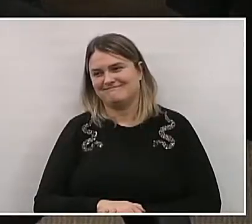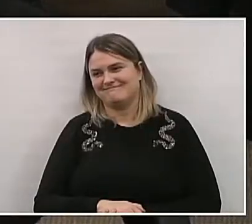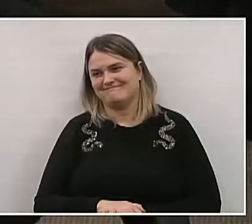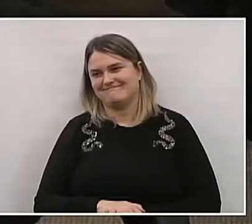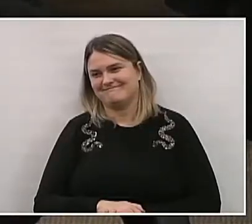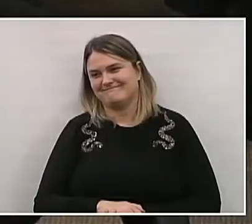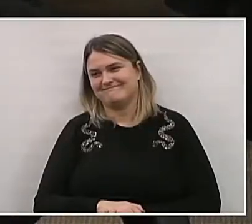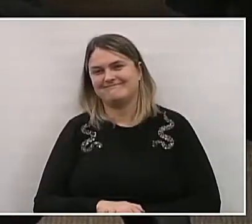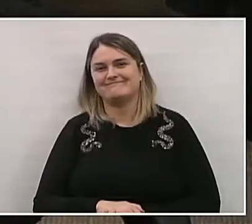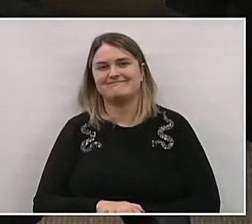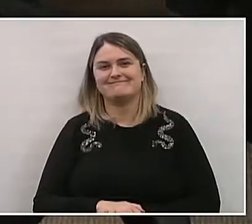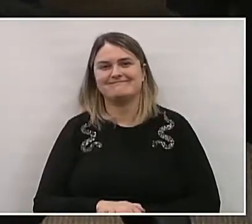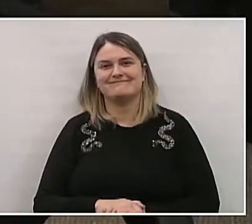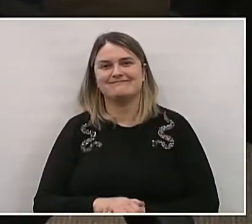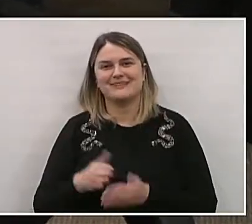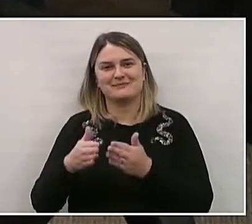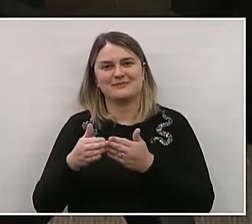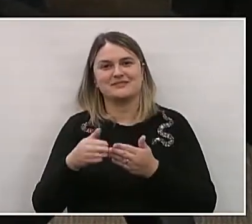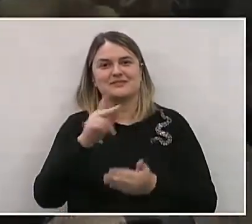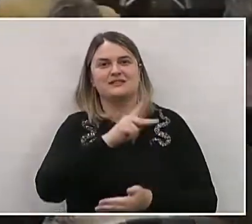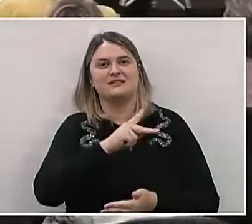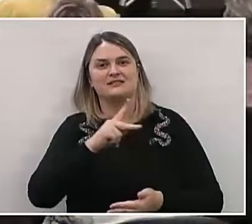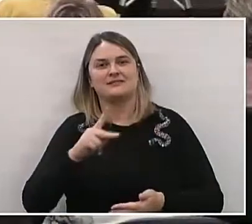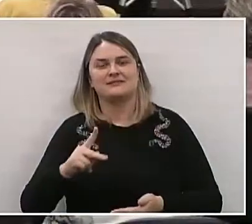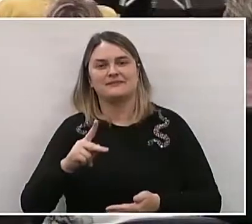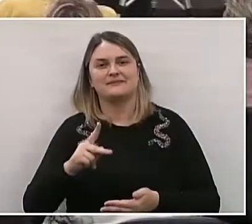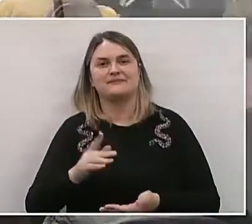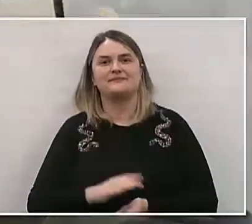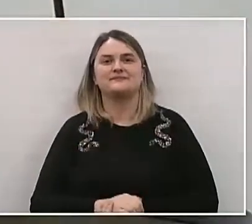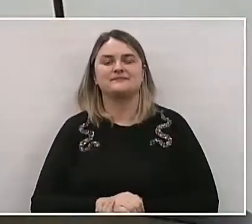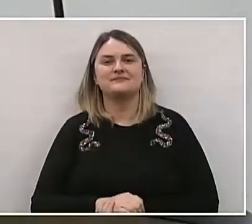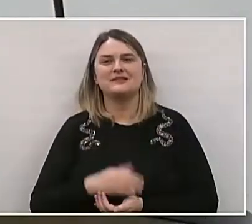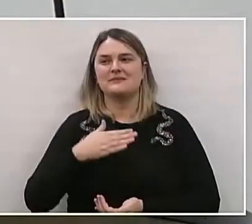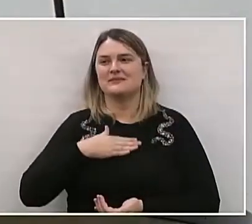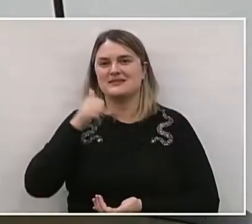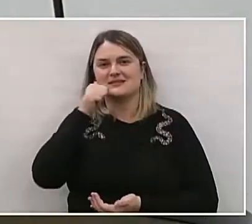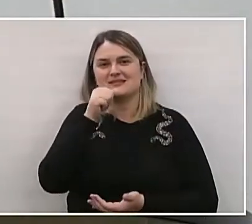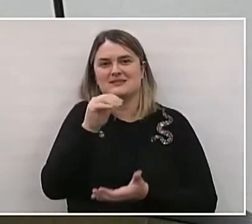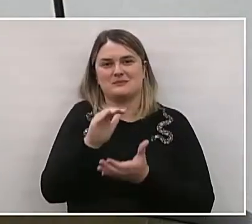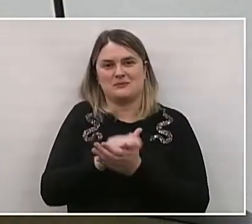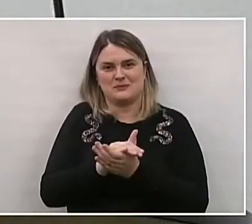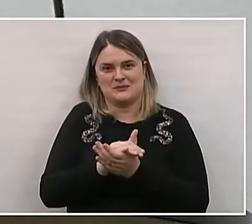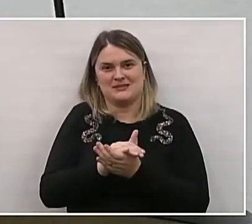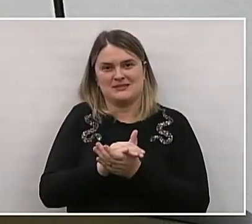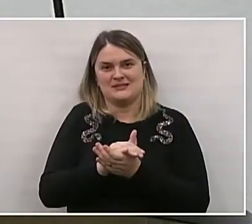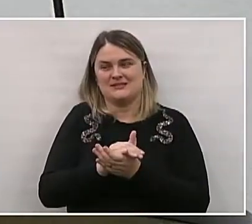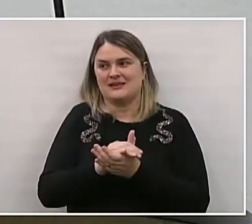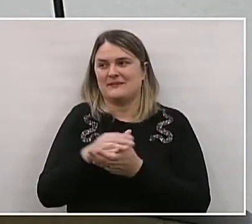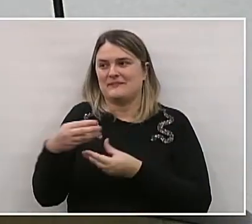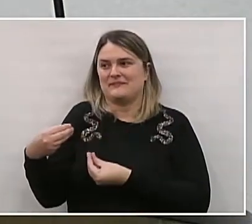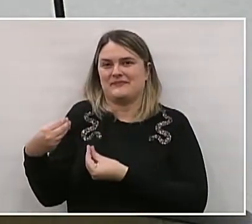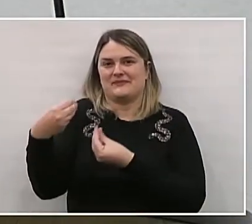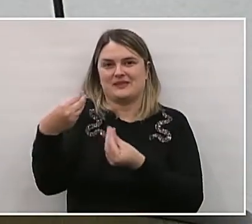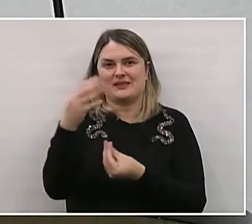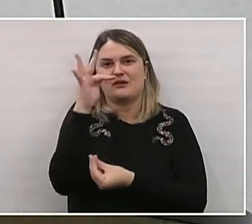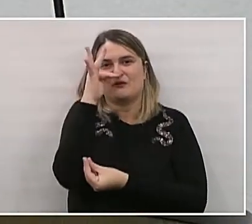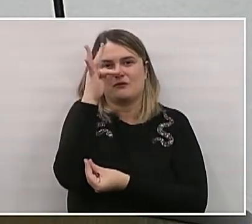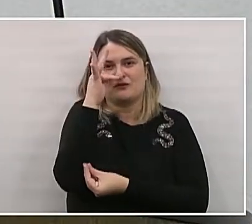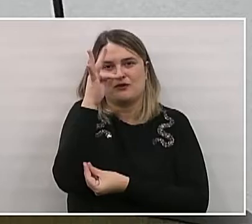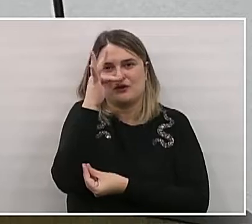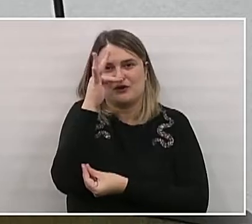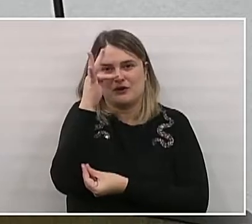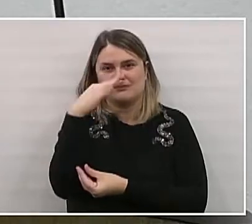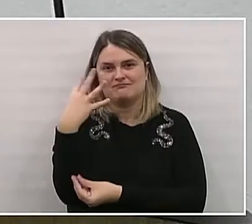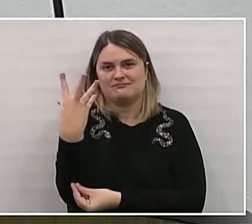Gostaria de pedir ao senhor presidente para que minha esposa entregasse um buquê de flor para a dona